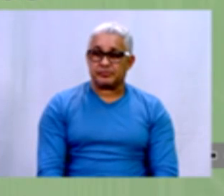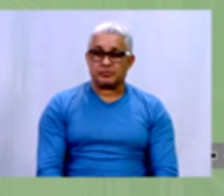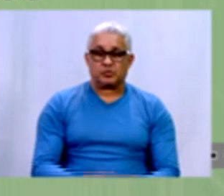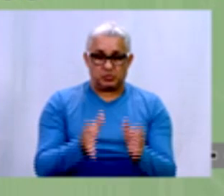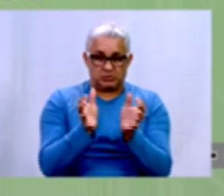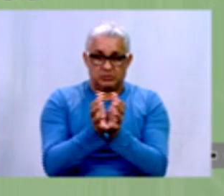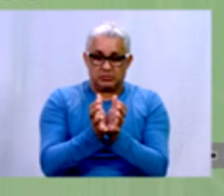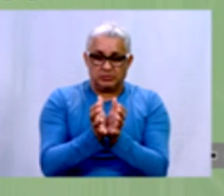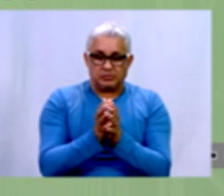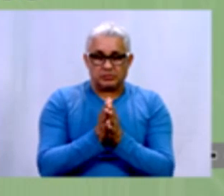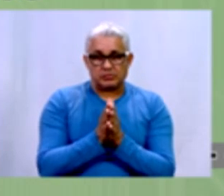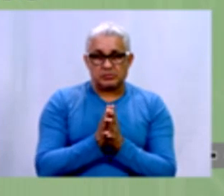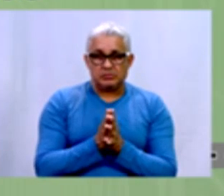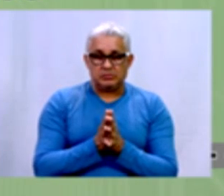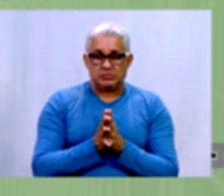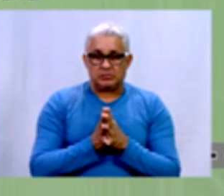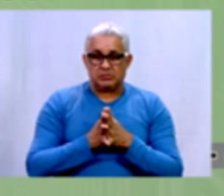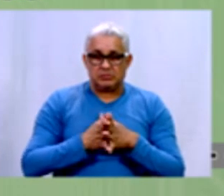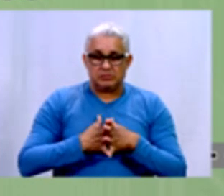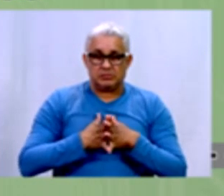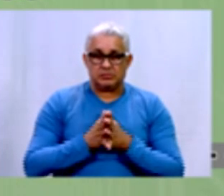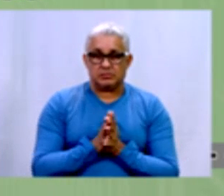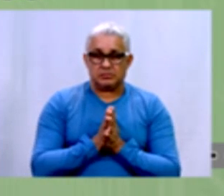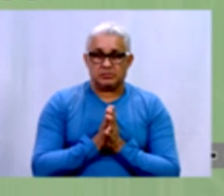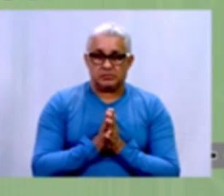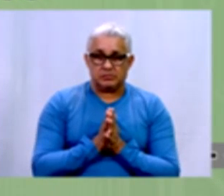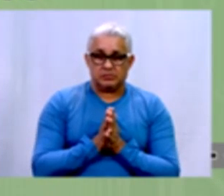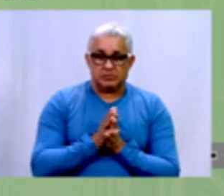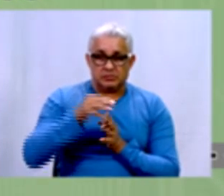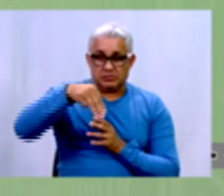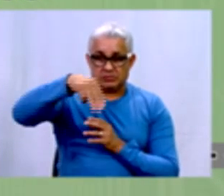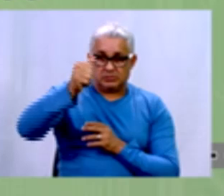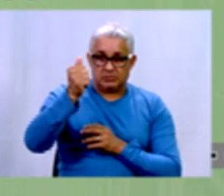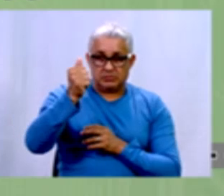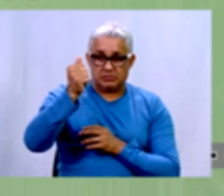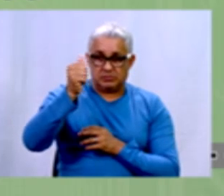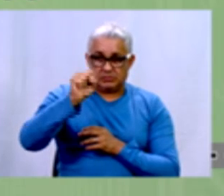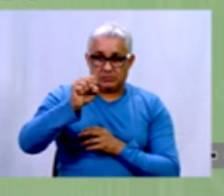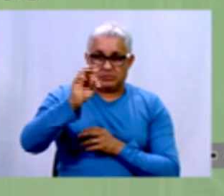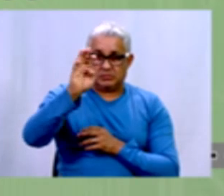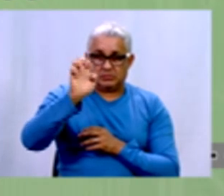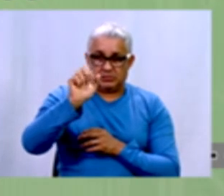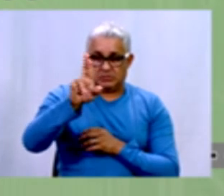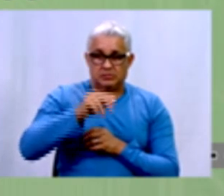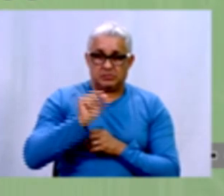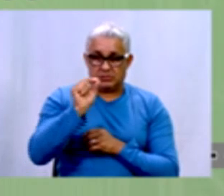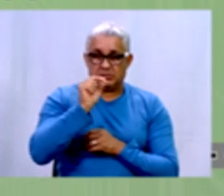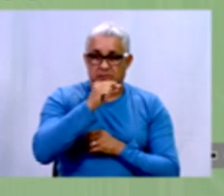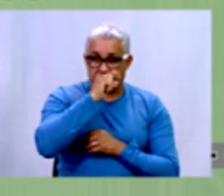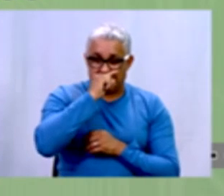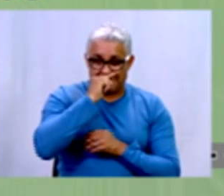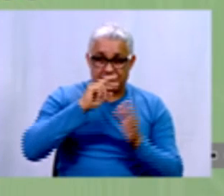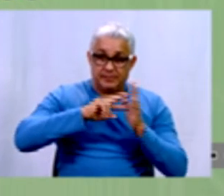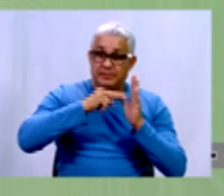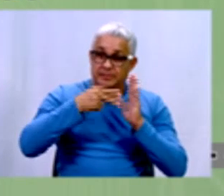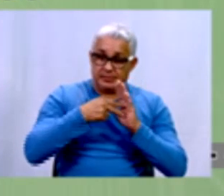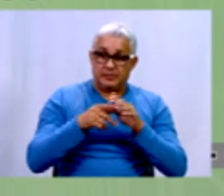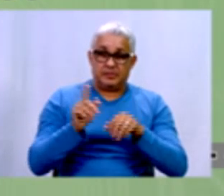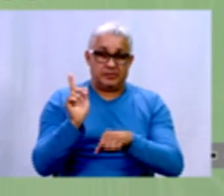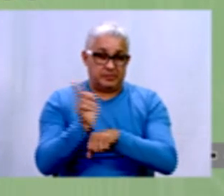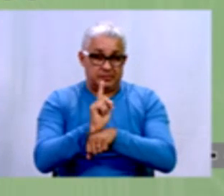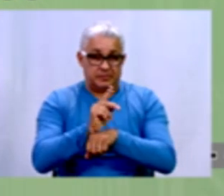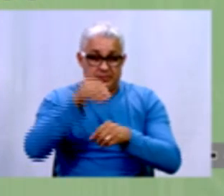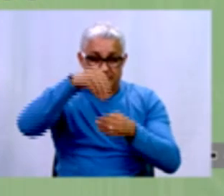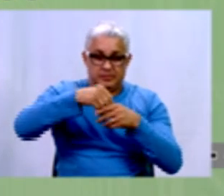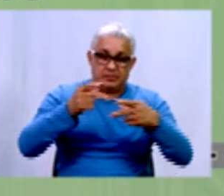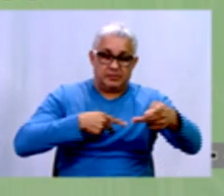no time do Scrum é o Scrum Master. O Scrum Master, ele representa a gerência para o projeto.